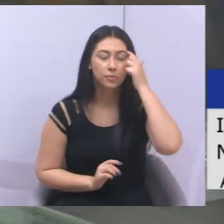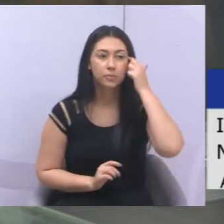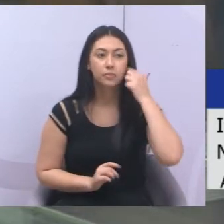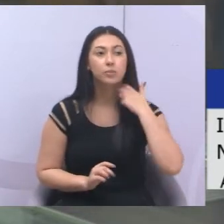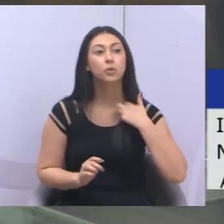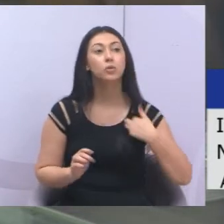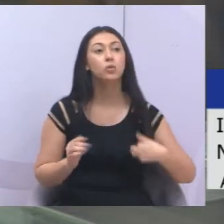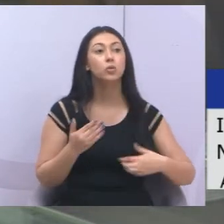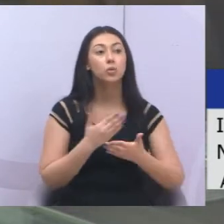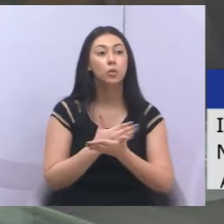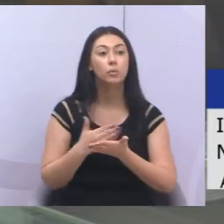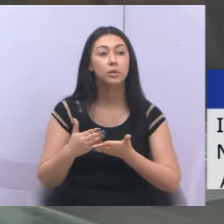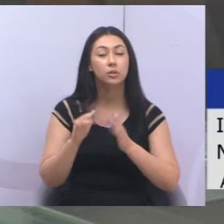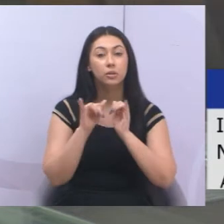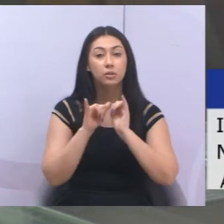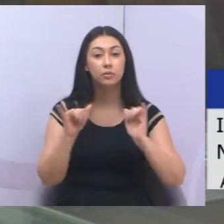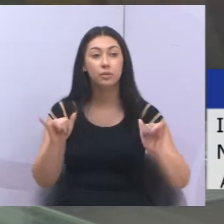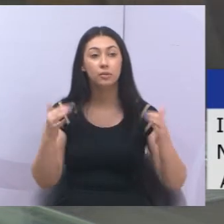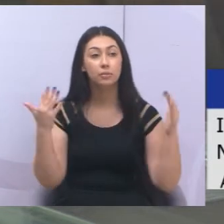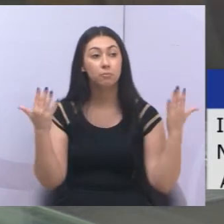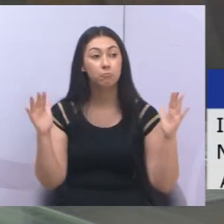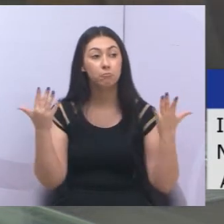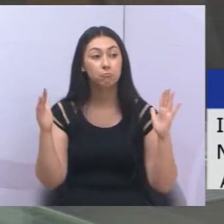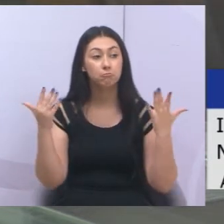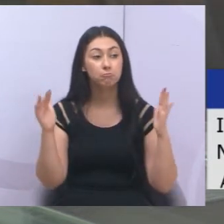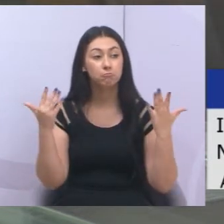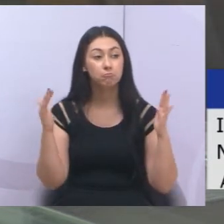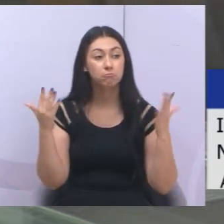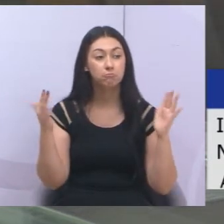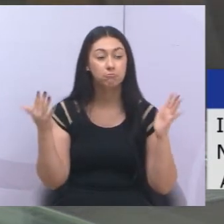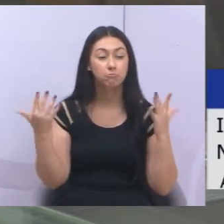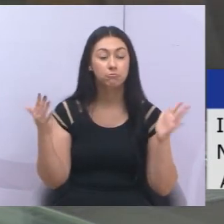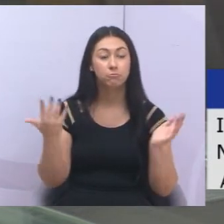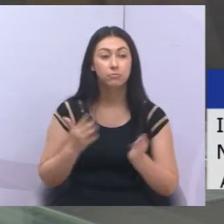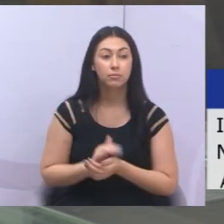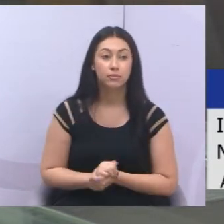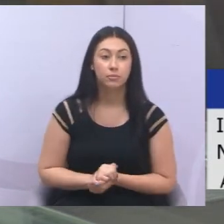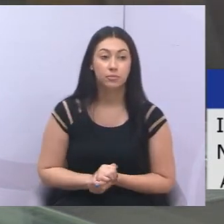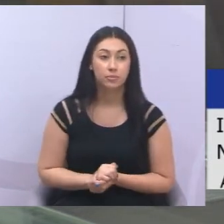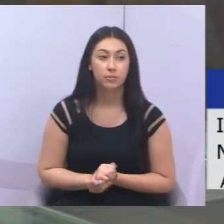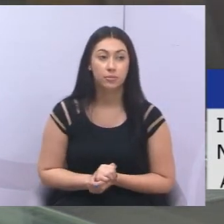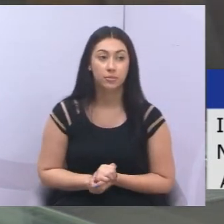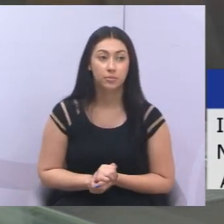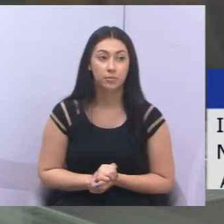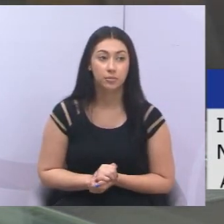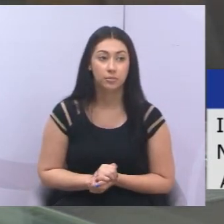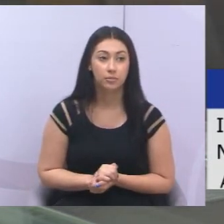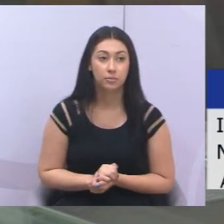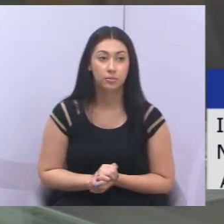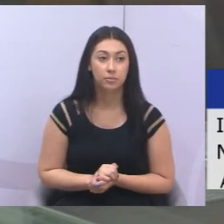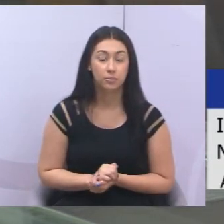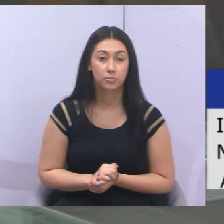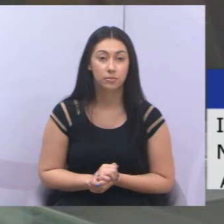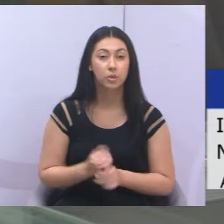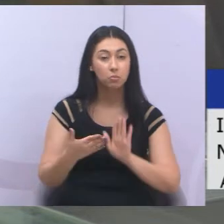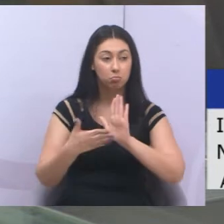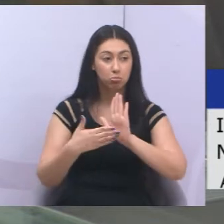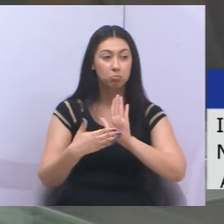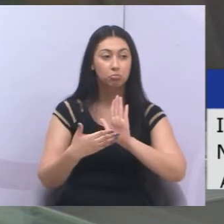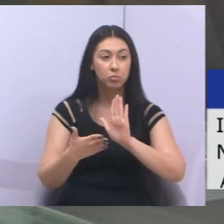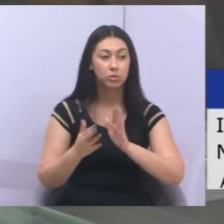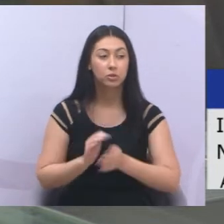a minha fala, parabenizando o senhor vereador Rogério Timóteo por essa